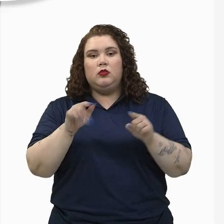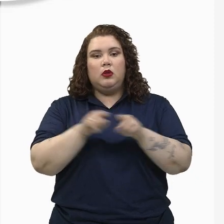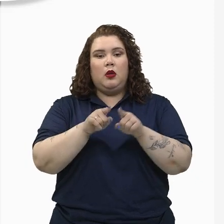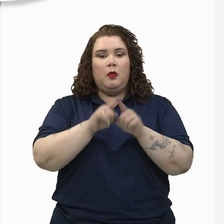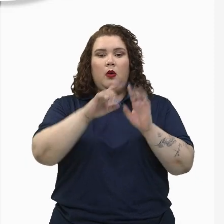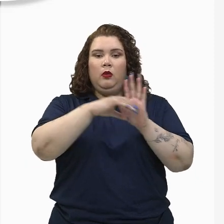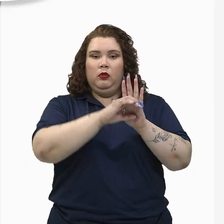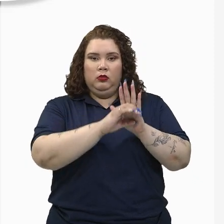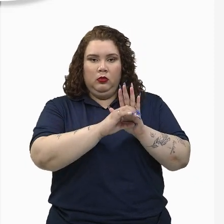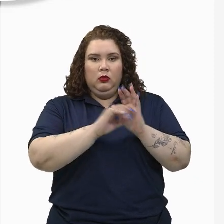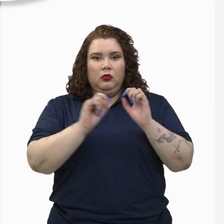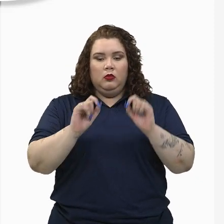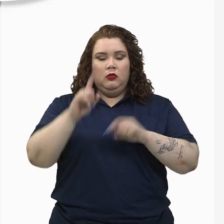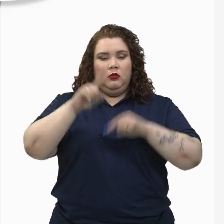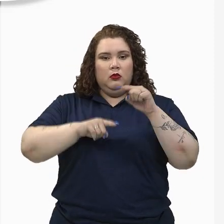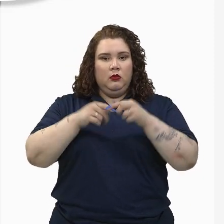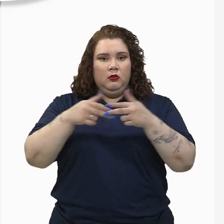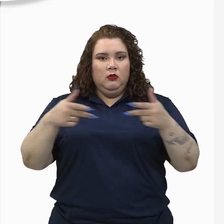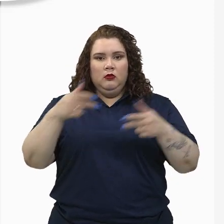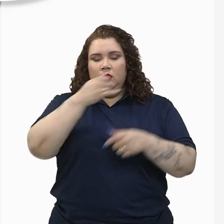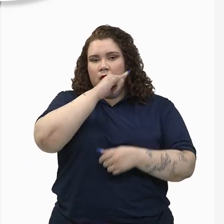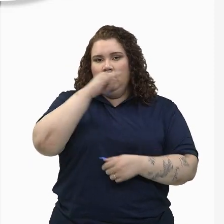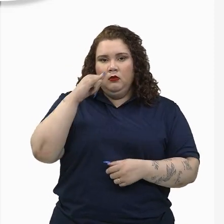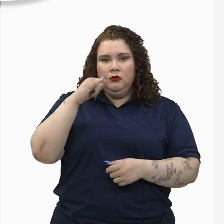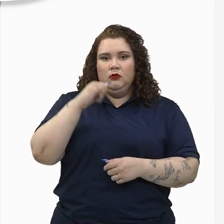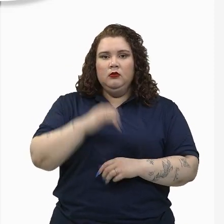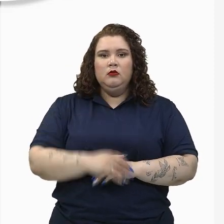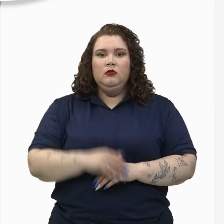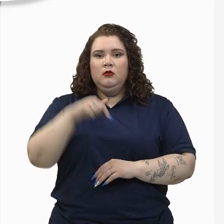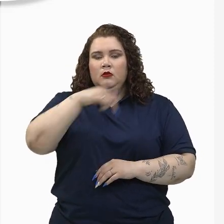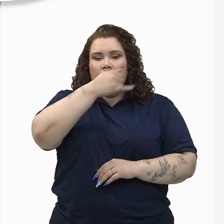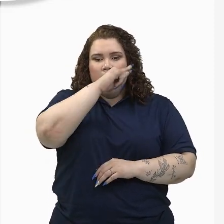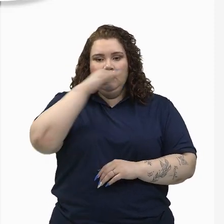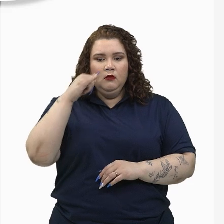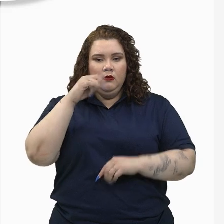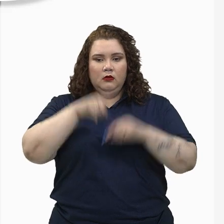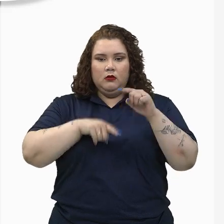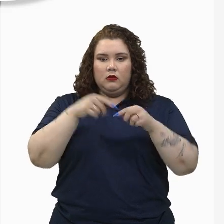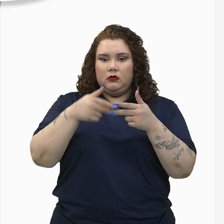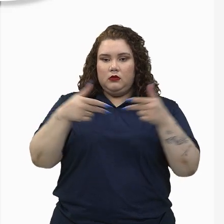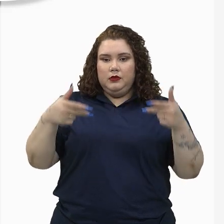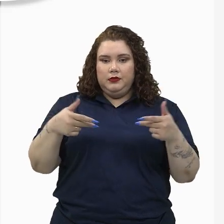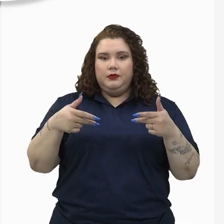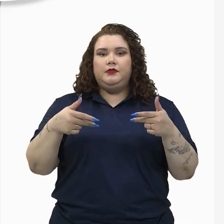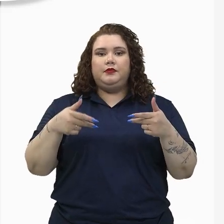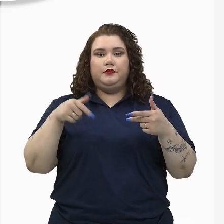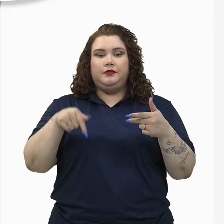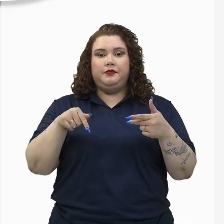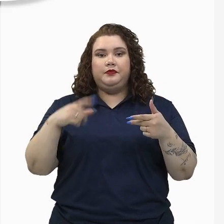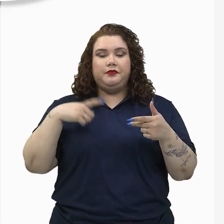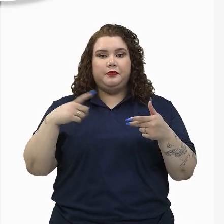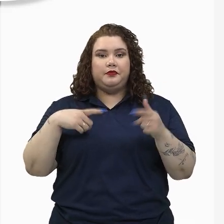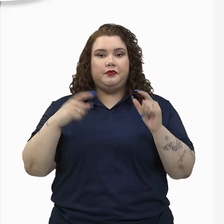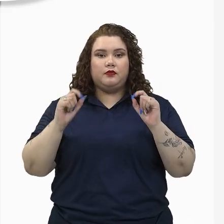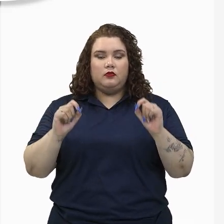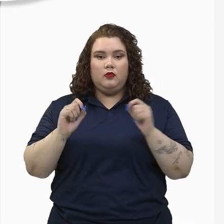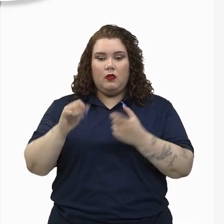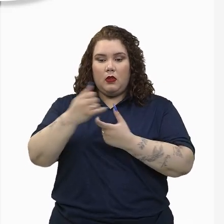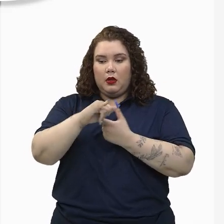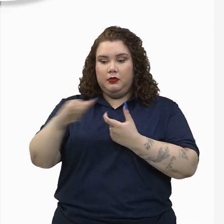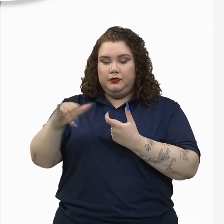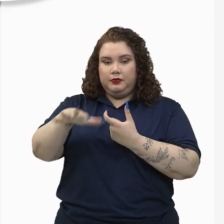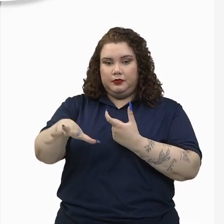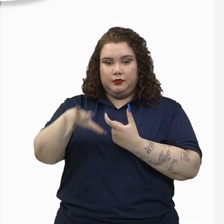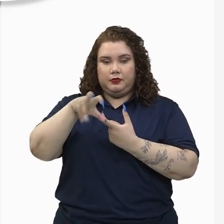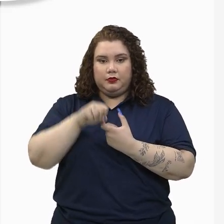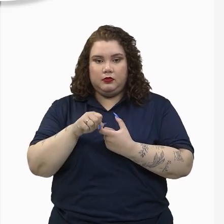conceito de um receptor elétrico. Esses receptores elétricos, na eletricidade, eles são regidos por